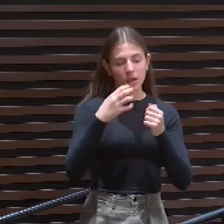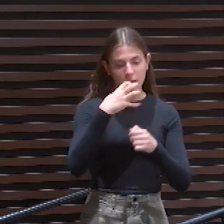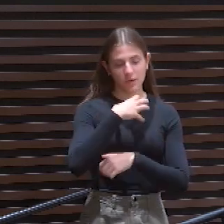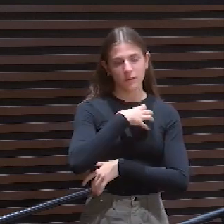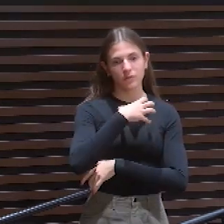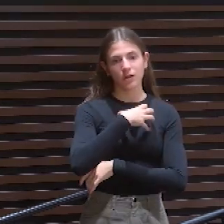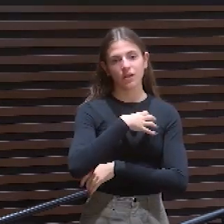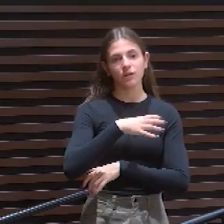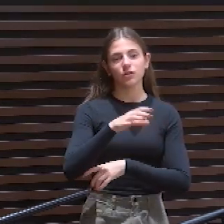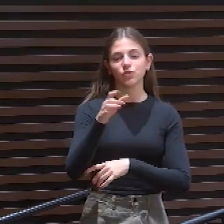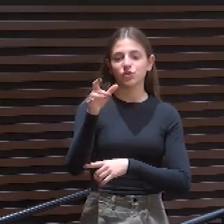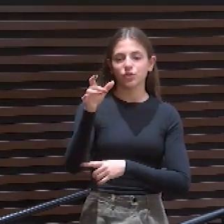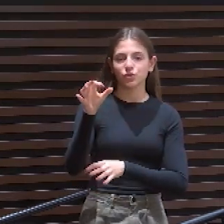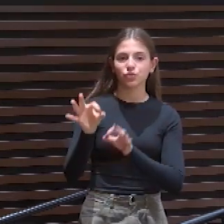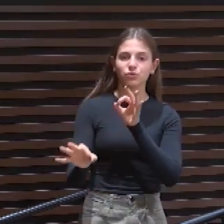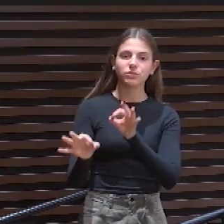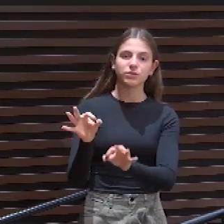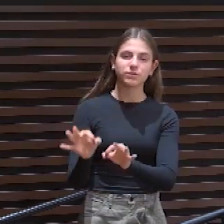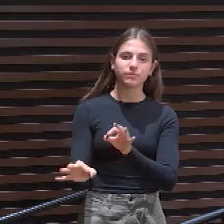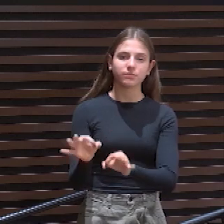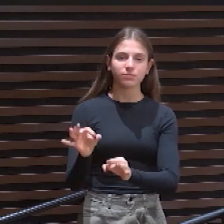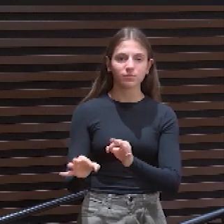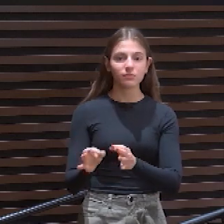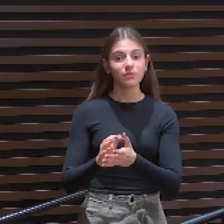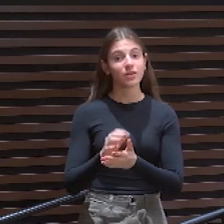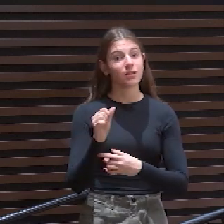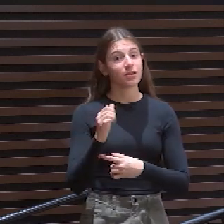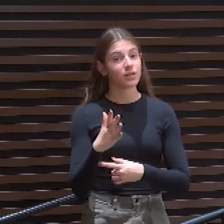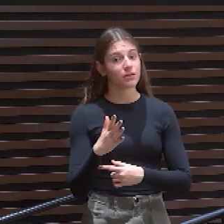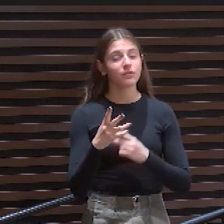Então, falar mal do irmão é